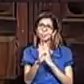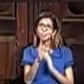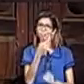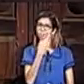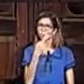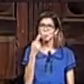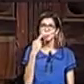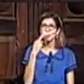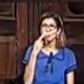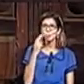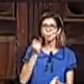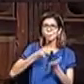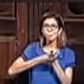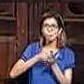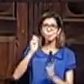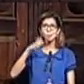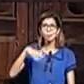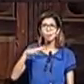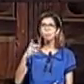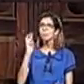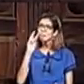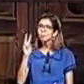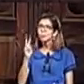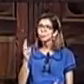do restaurante popular fechado.